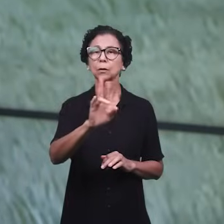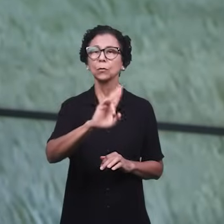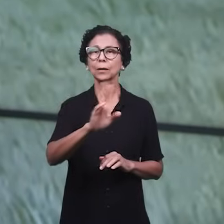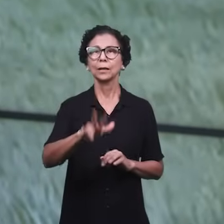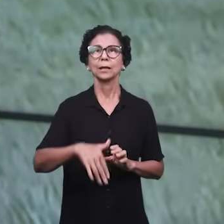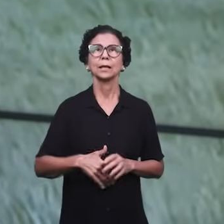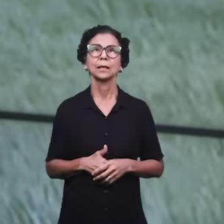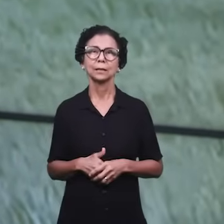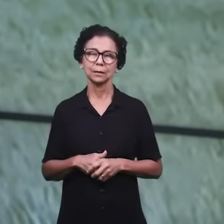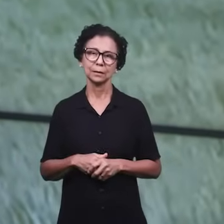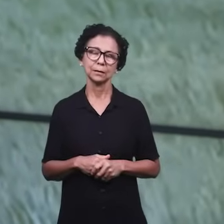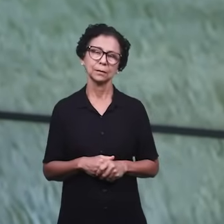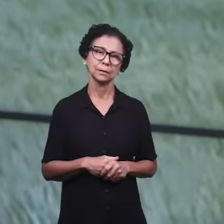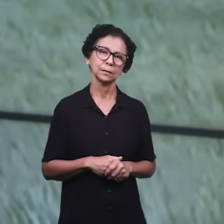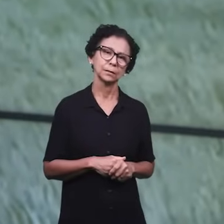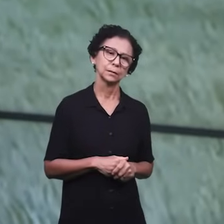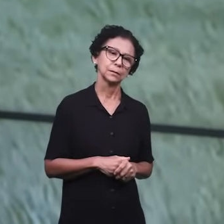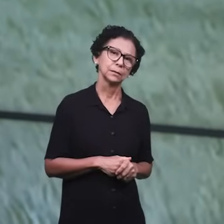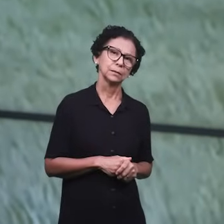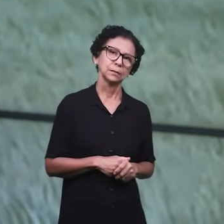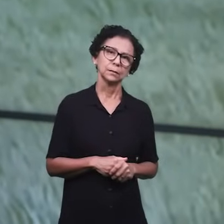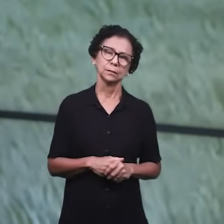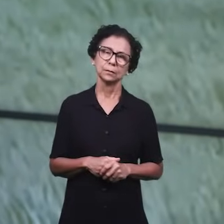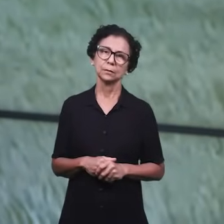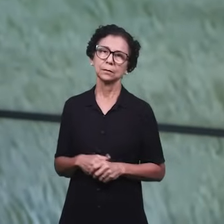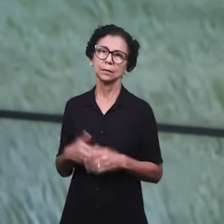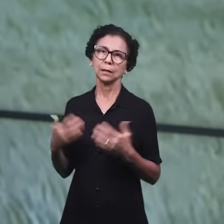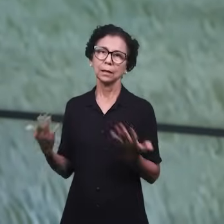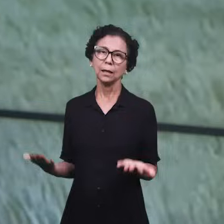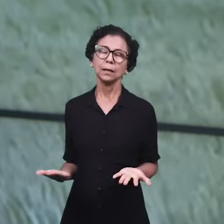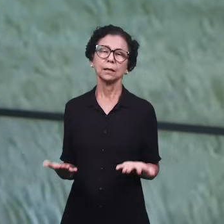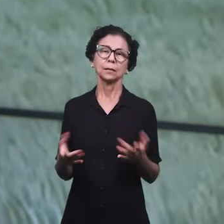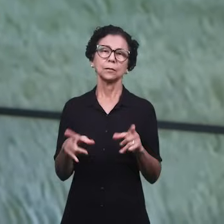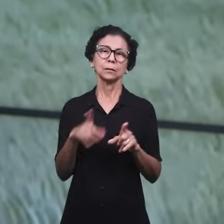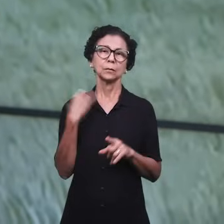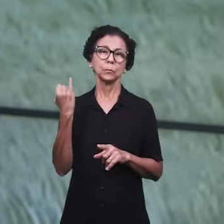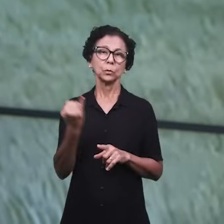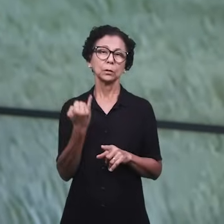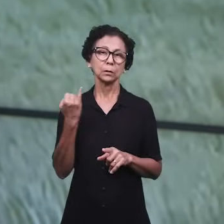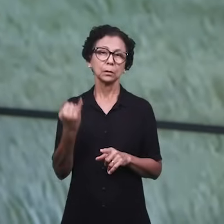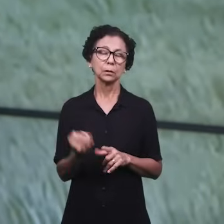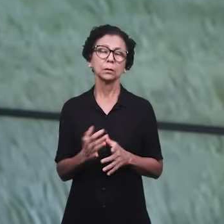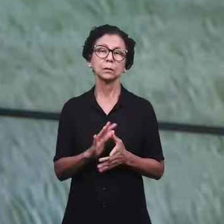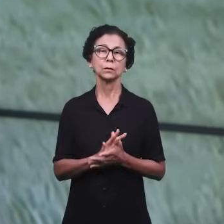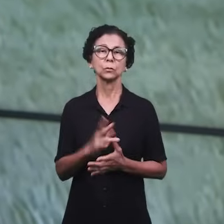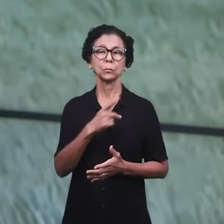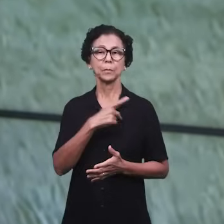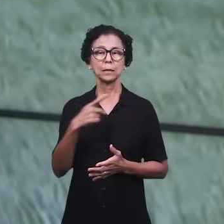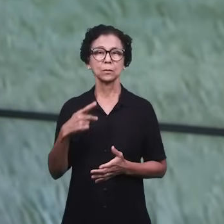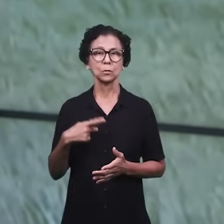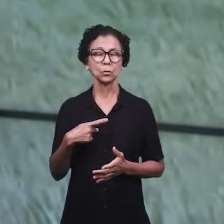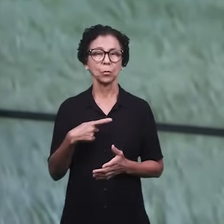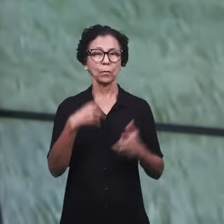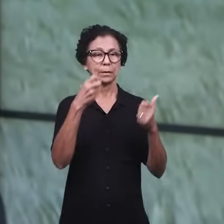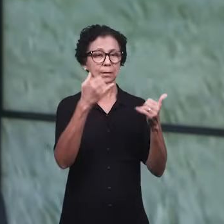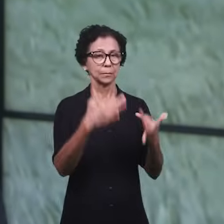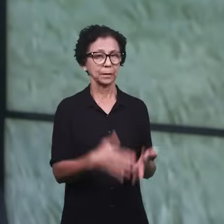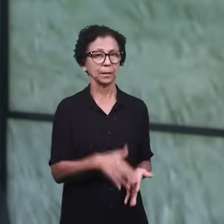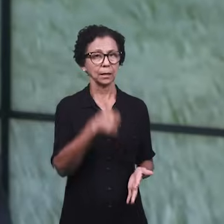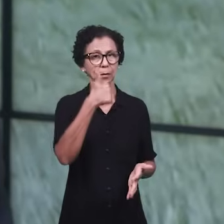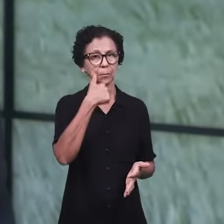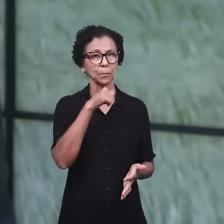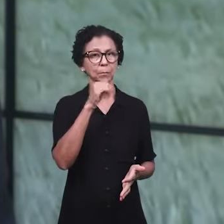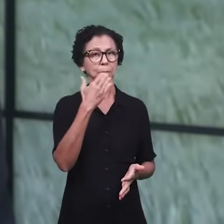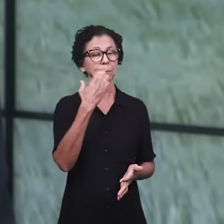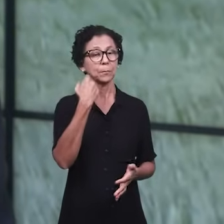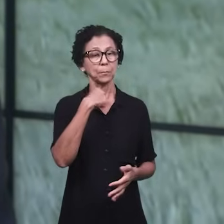pastor de pastor para pastor até o pastor explicar aos pais que quando ele está trazendo o seu